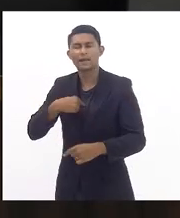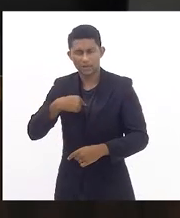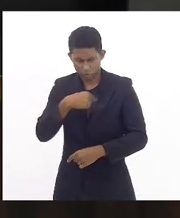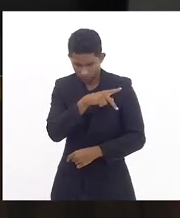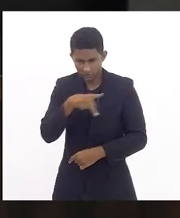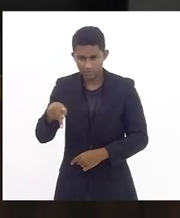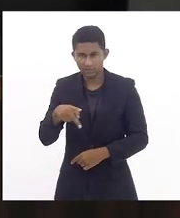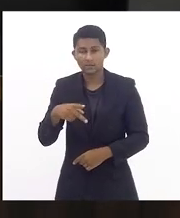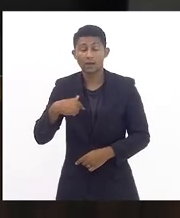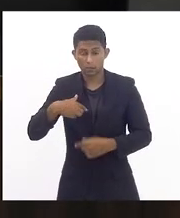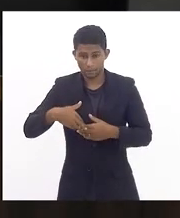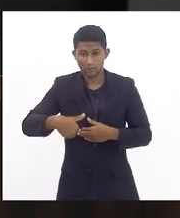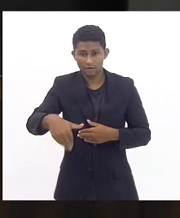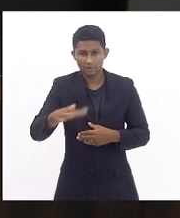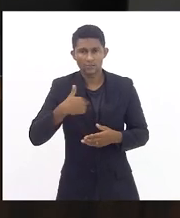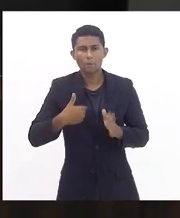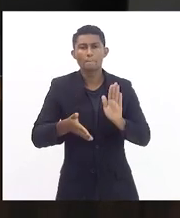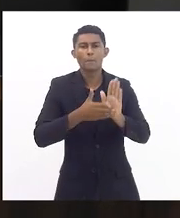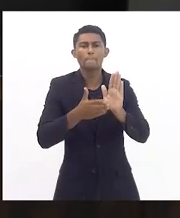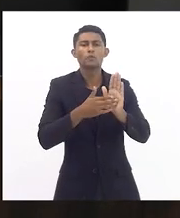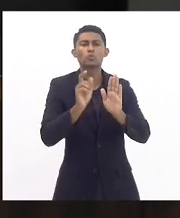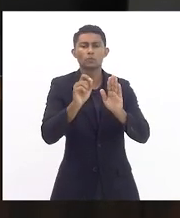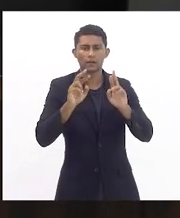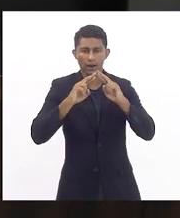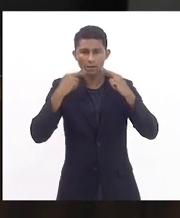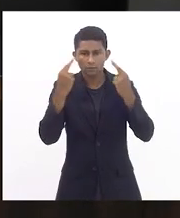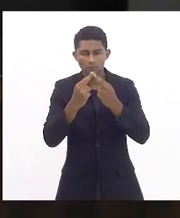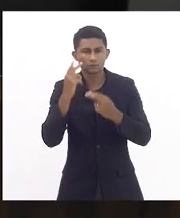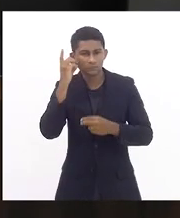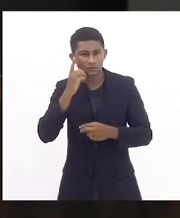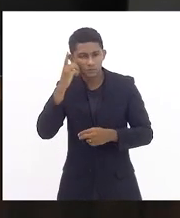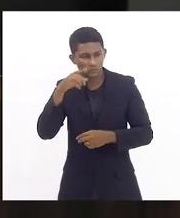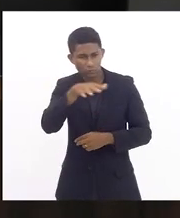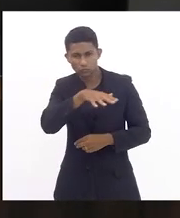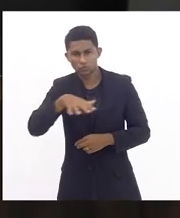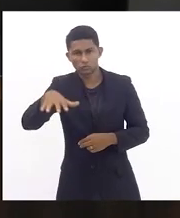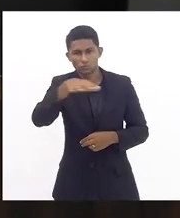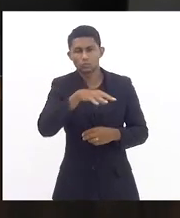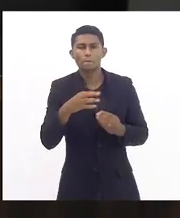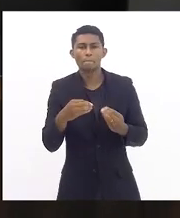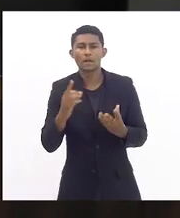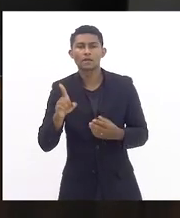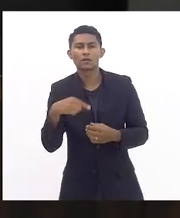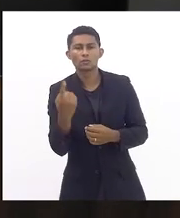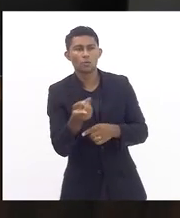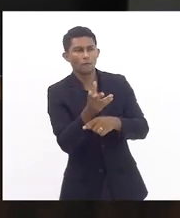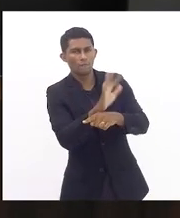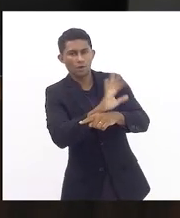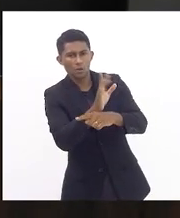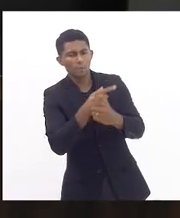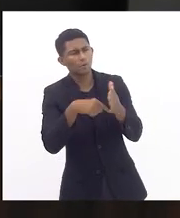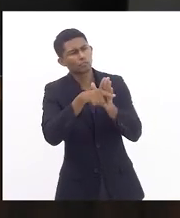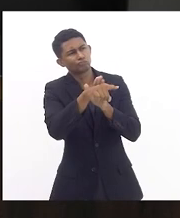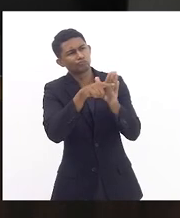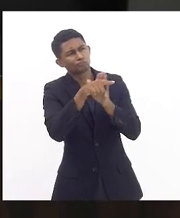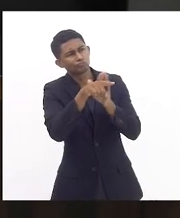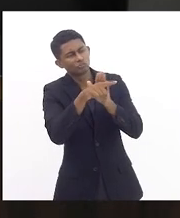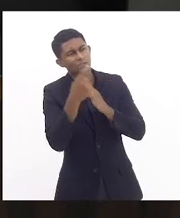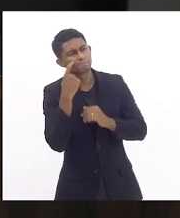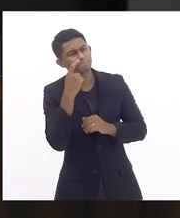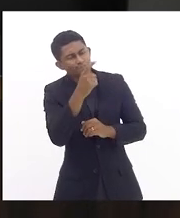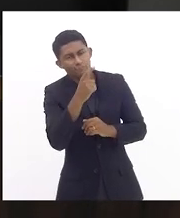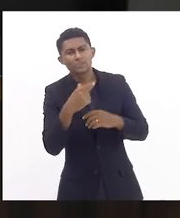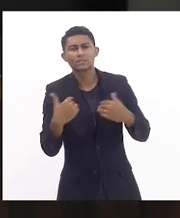deputados para que nós possamos analisar este filme e que tipo de ações